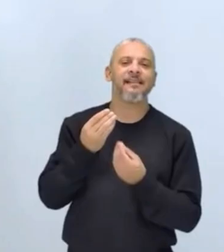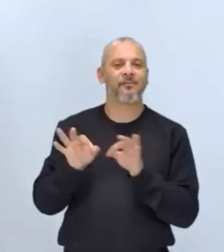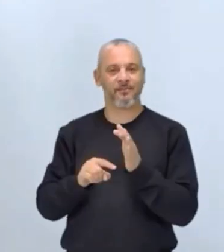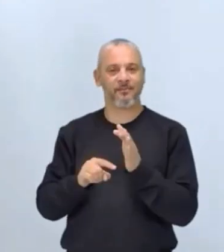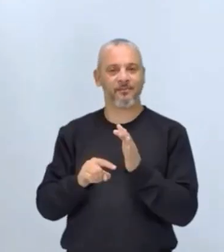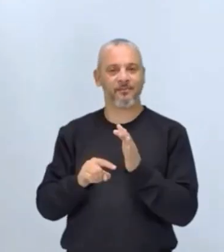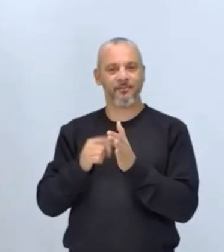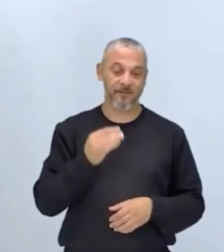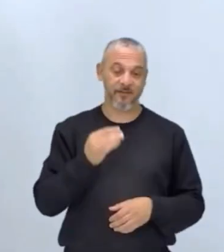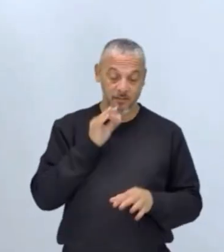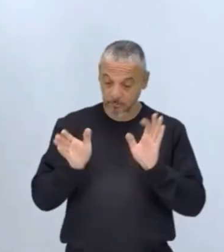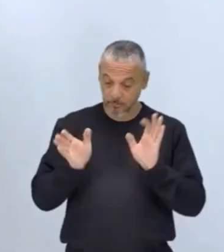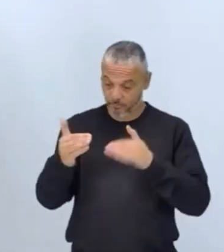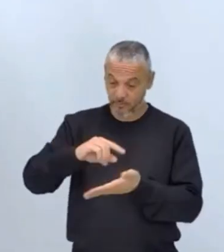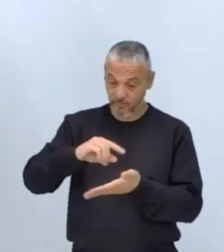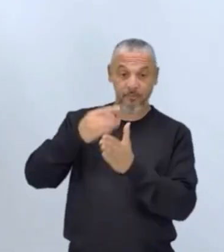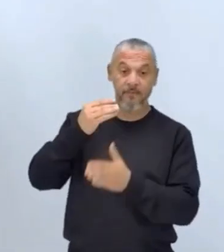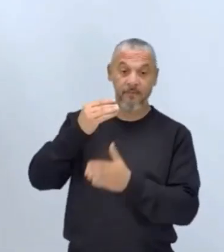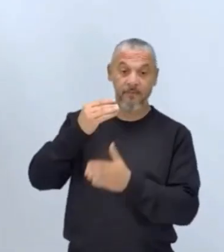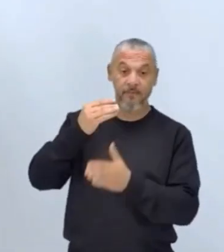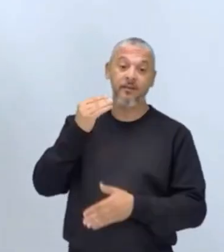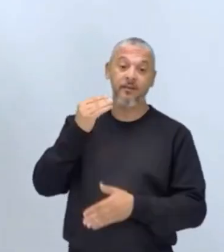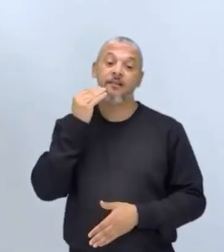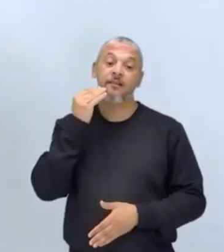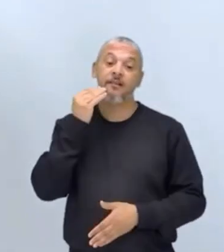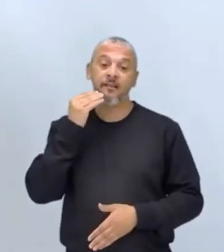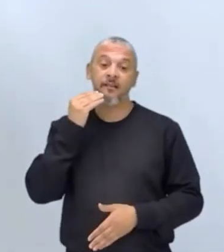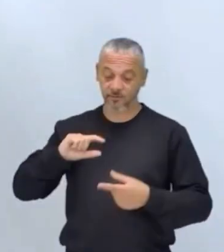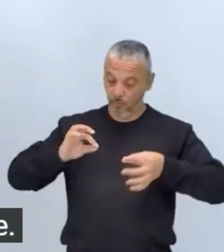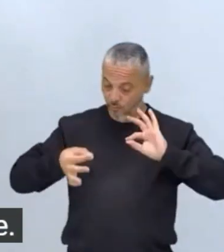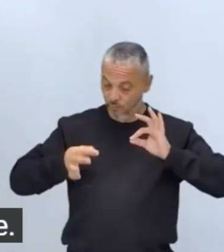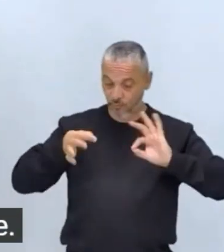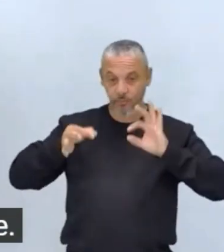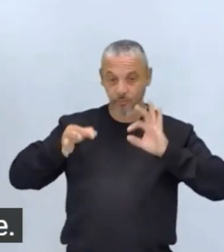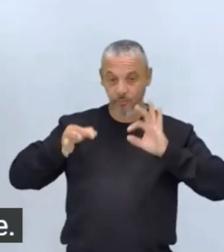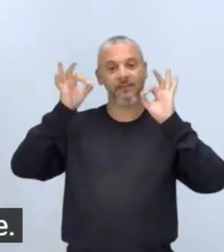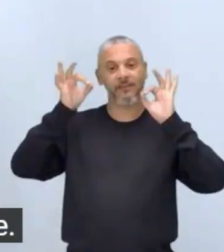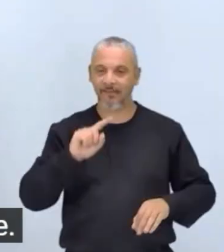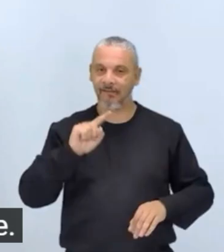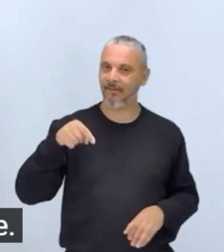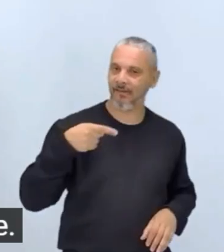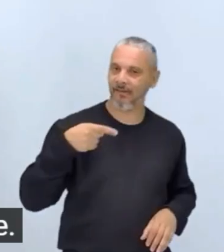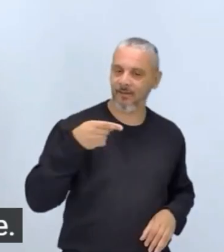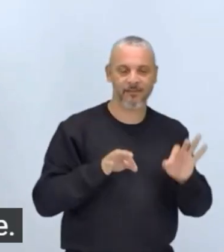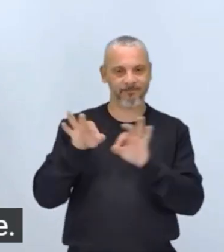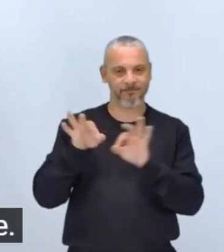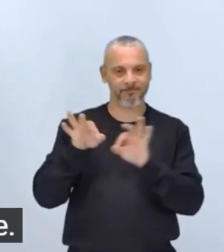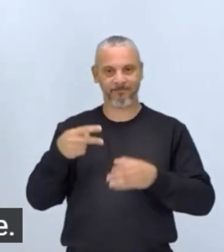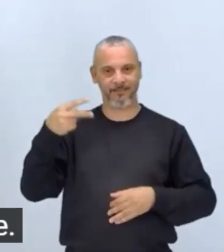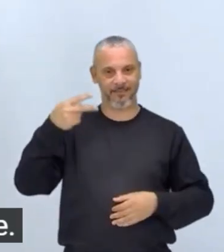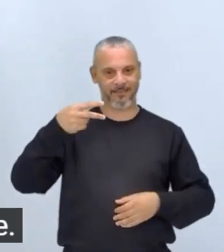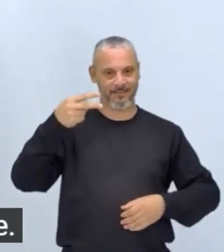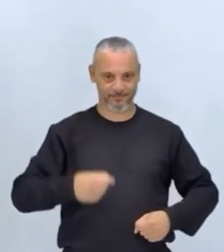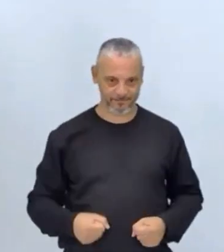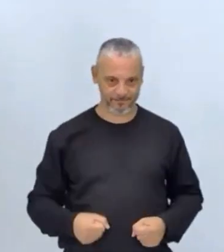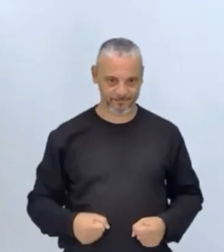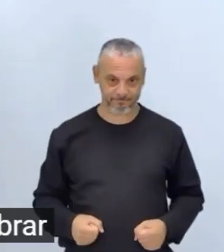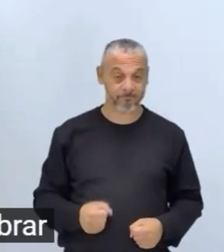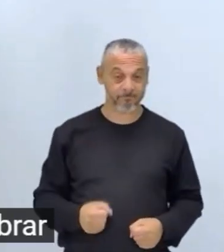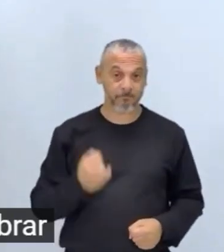a primeira parte. Então, eu montei a primeira parte, vou testar o came para ver se está funcionando, e aí você parte para a montagem da segunda